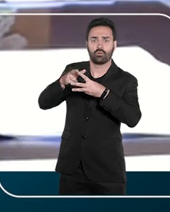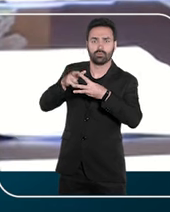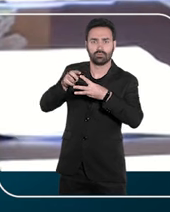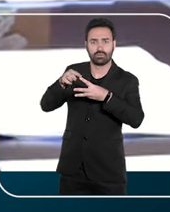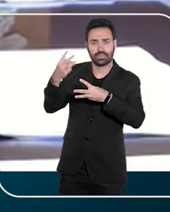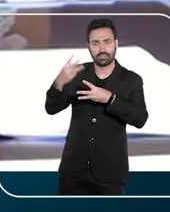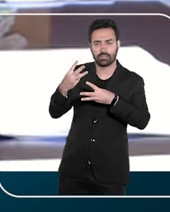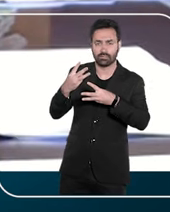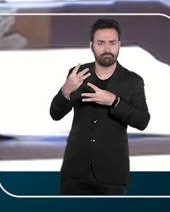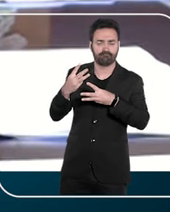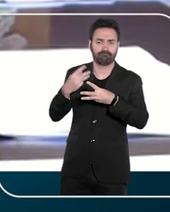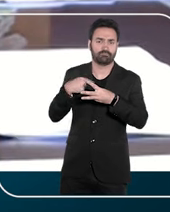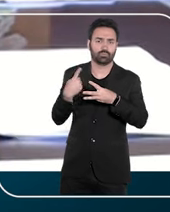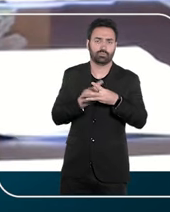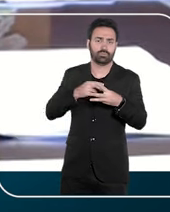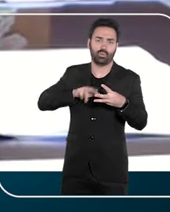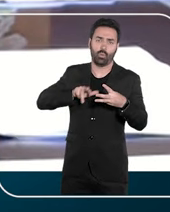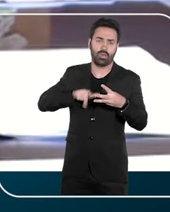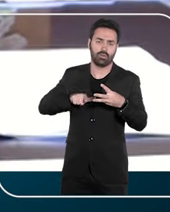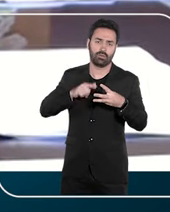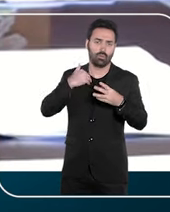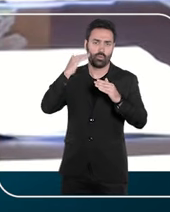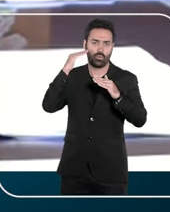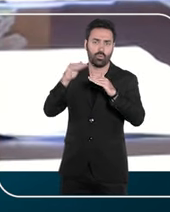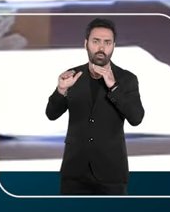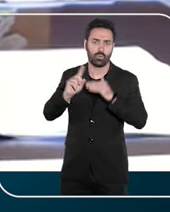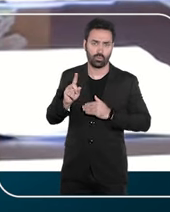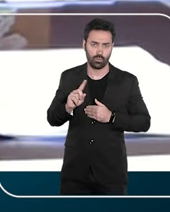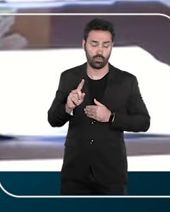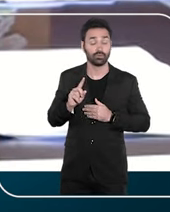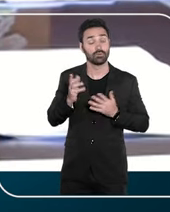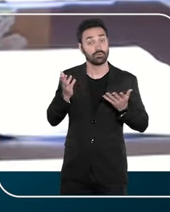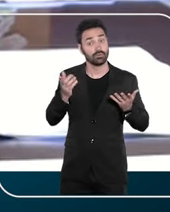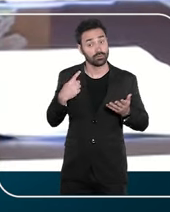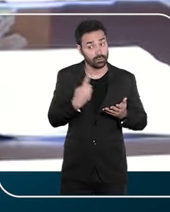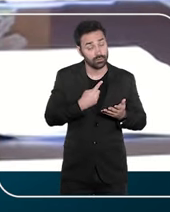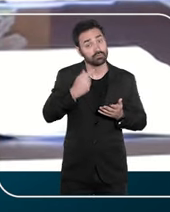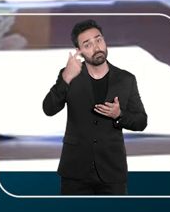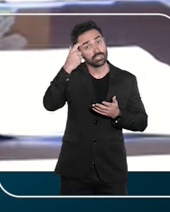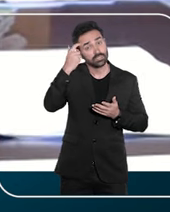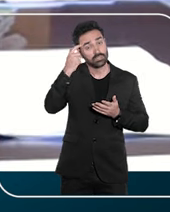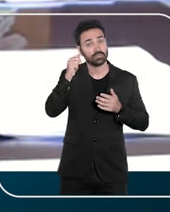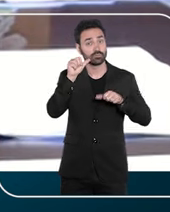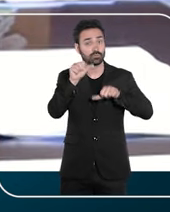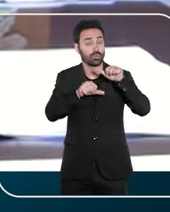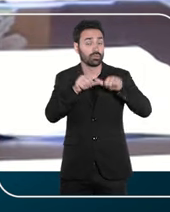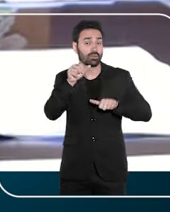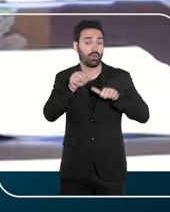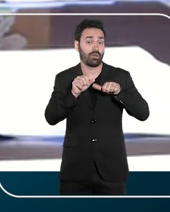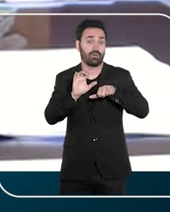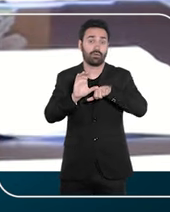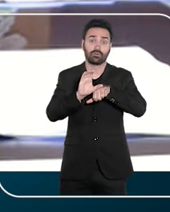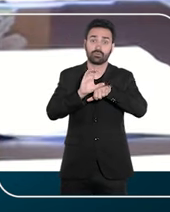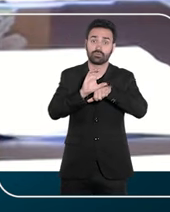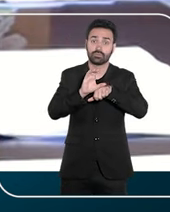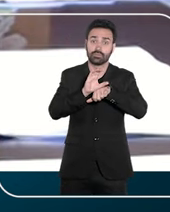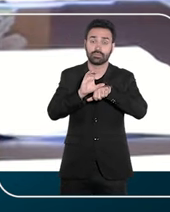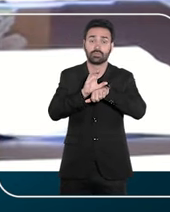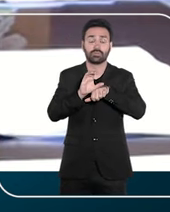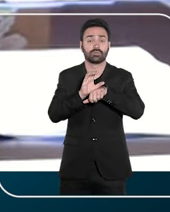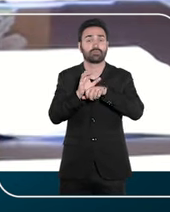hoje, nessa revisão constitucional a respeito dos nossos temas mais afetos a